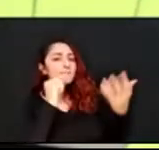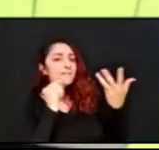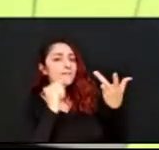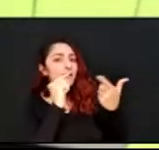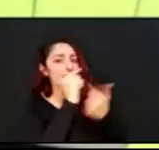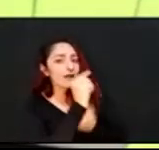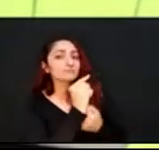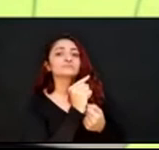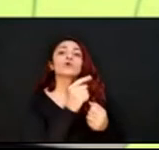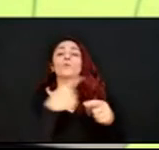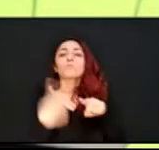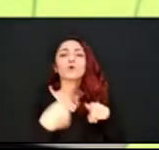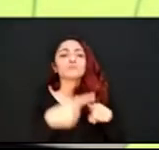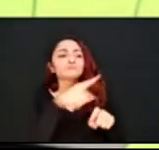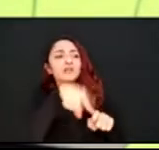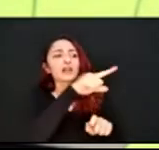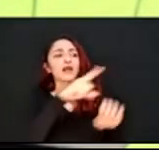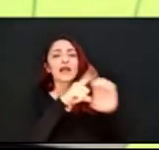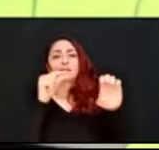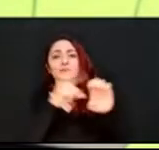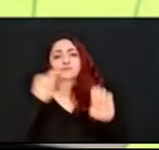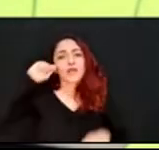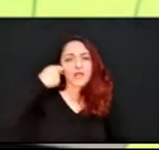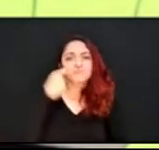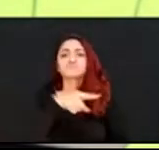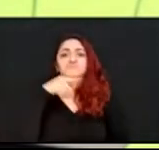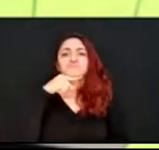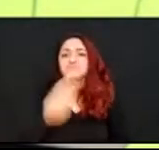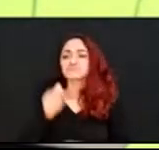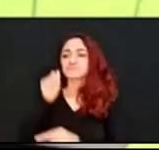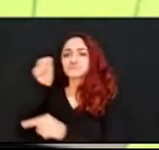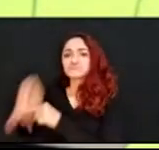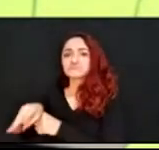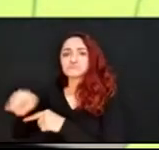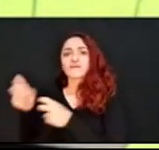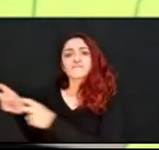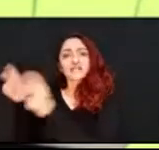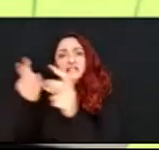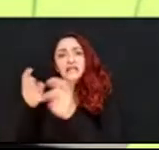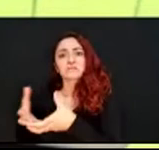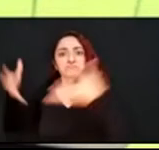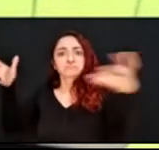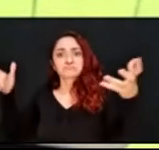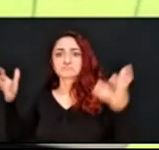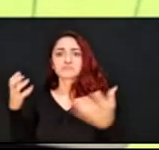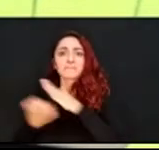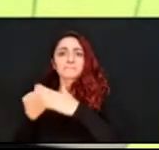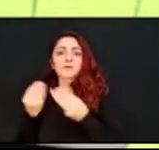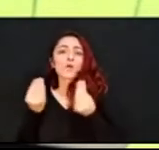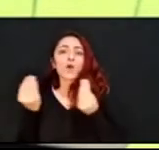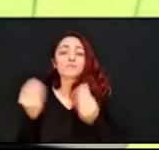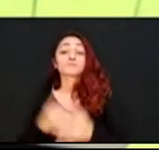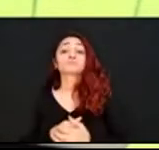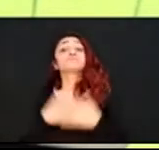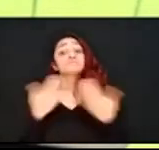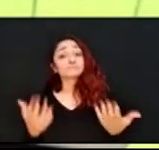empreendedores não conseguiam estado dos grandes varejos e aí a gente começou a trabalhar e entender como